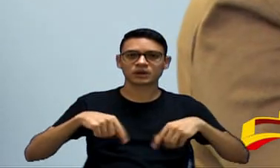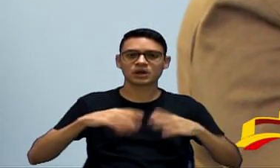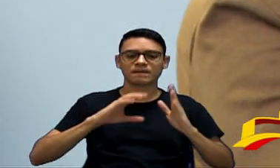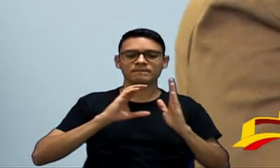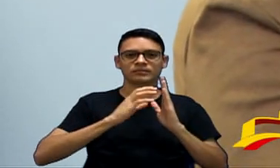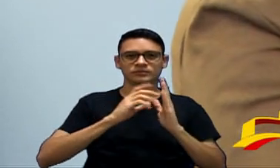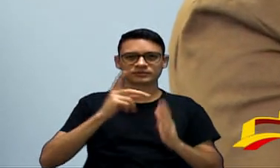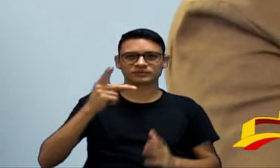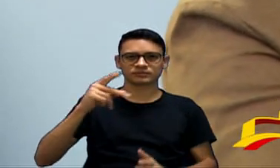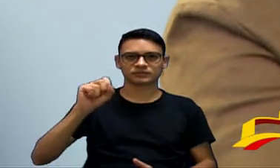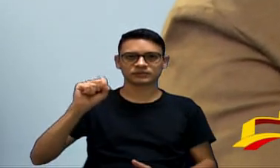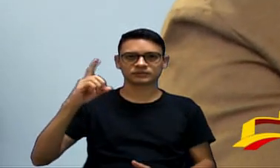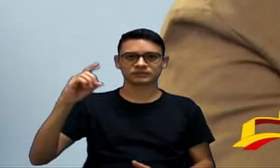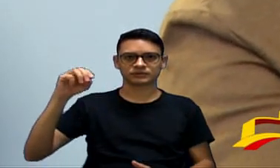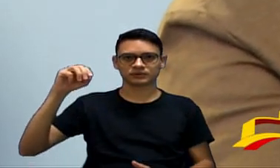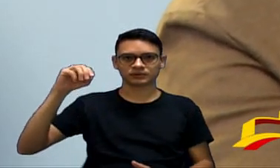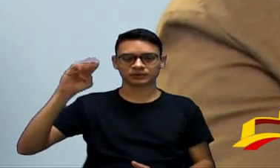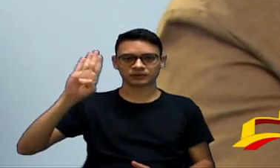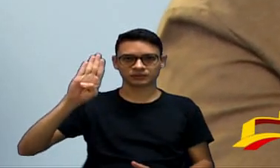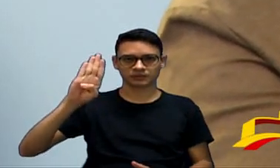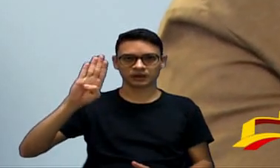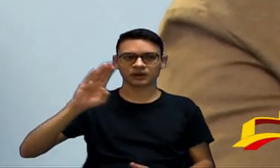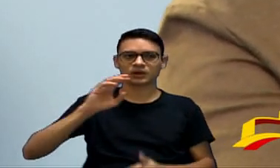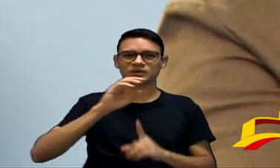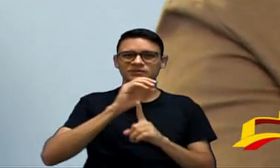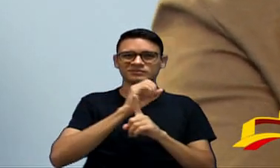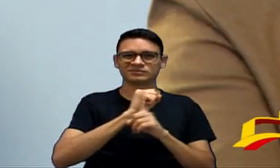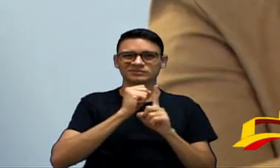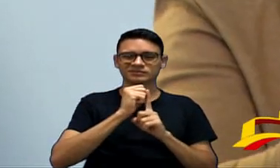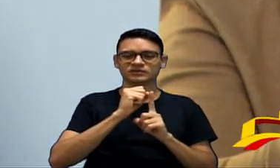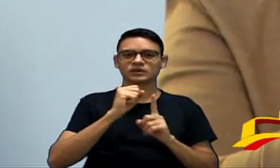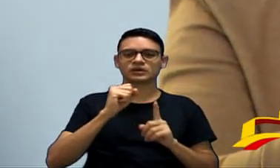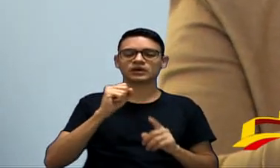PSDB, os socialistas democratas do PSDB,